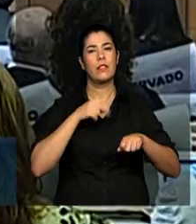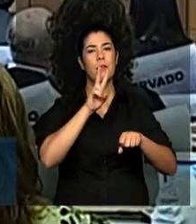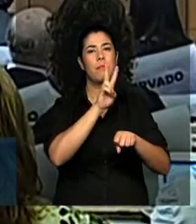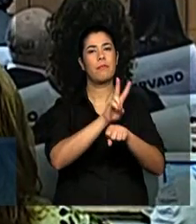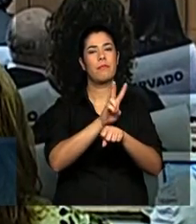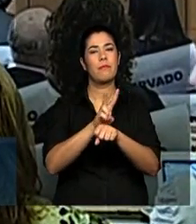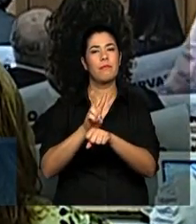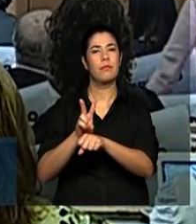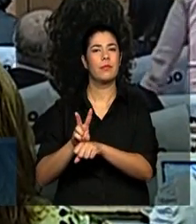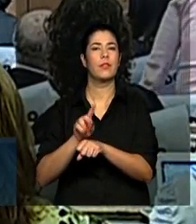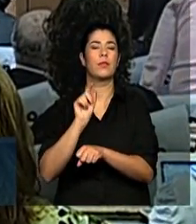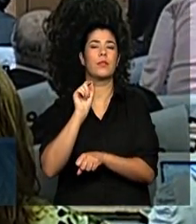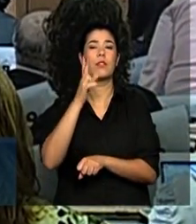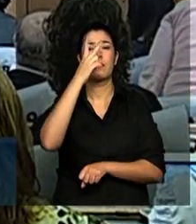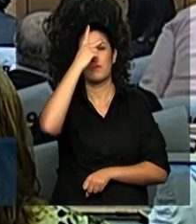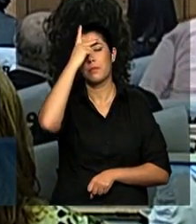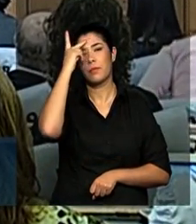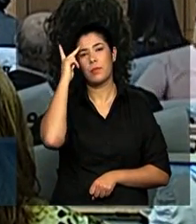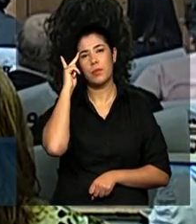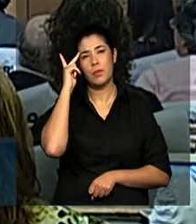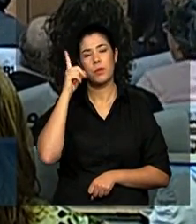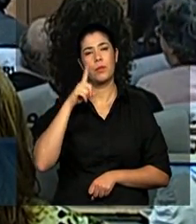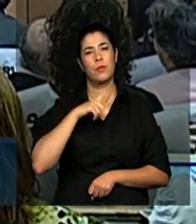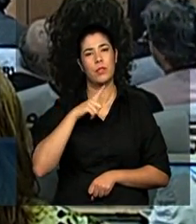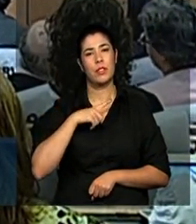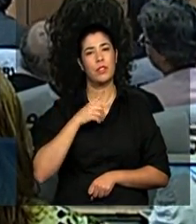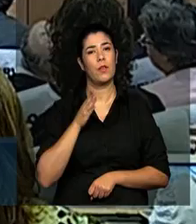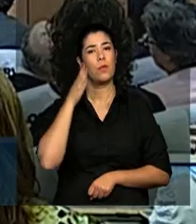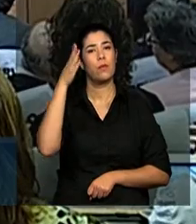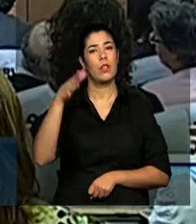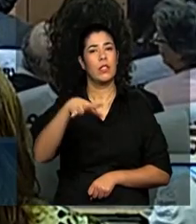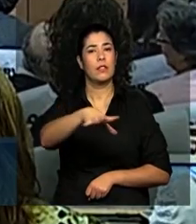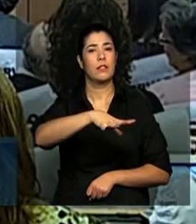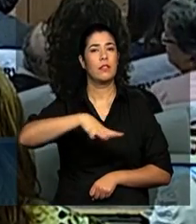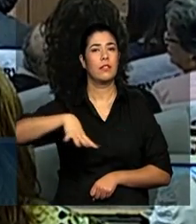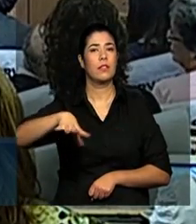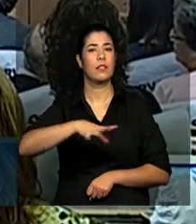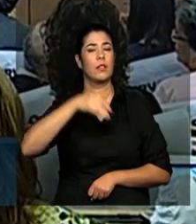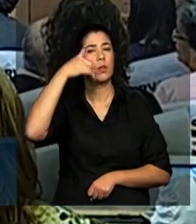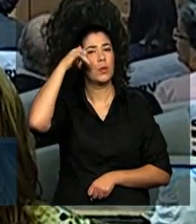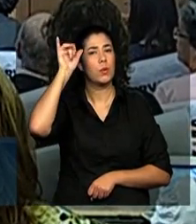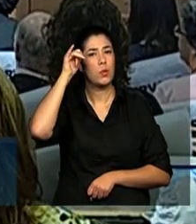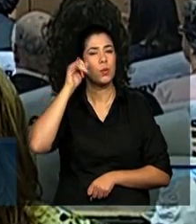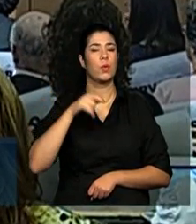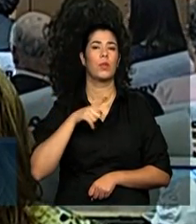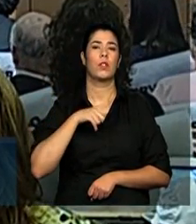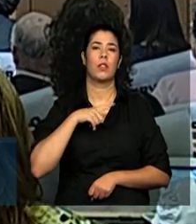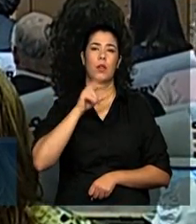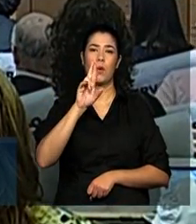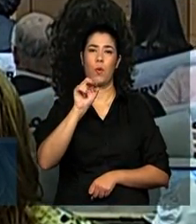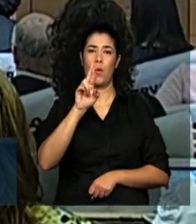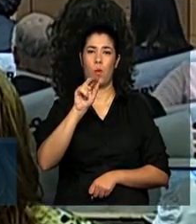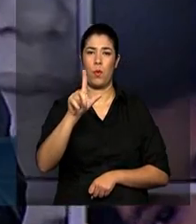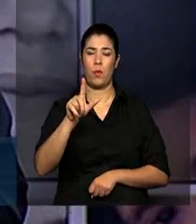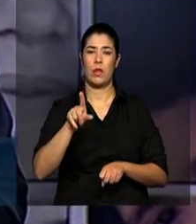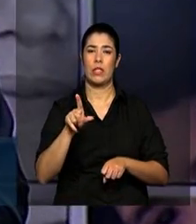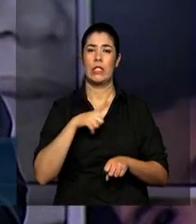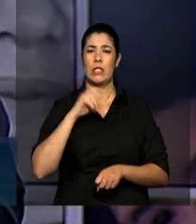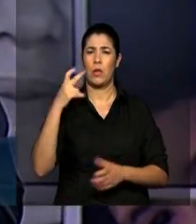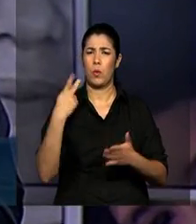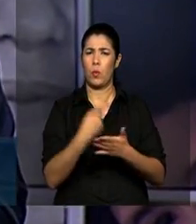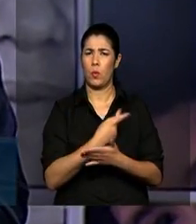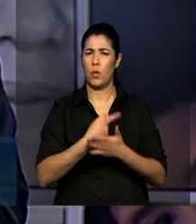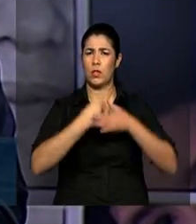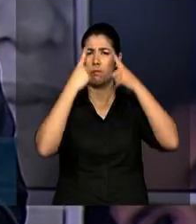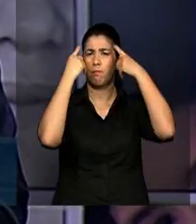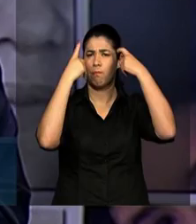proteger as pessoas que no campo estão. Se a gente tem a violência contra a mulher, uma violência que